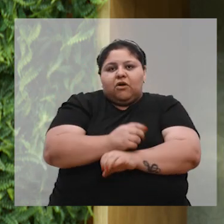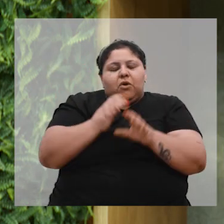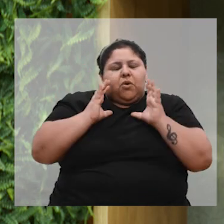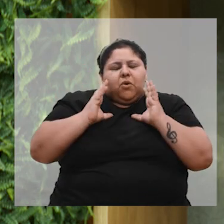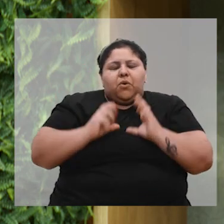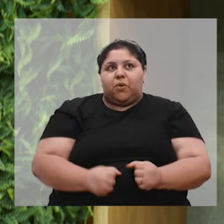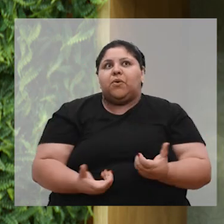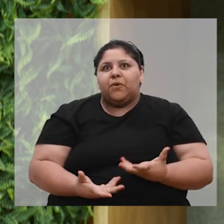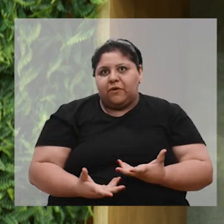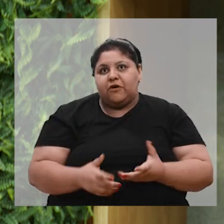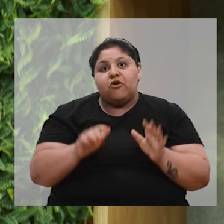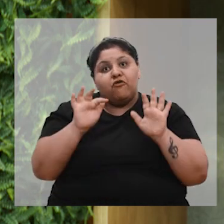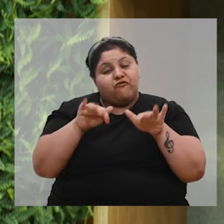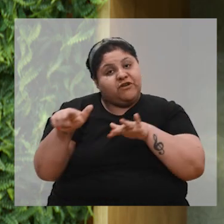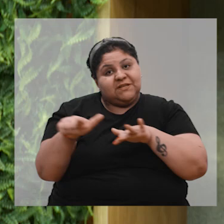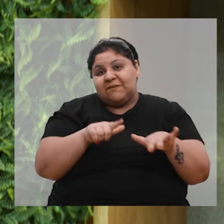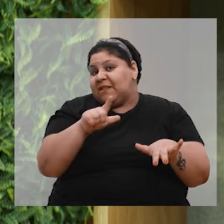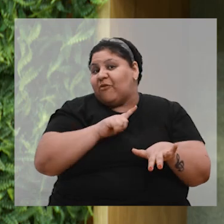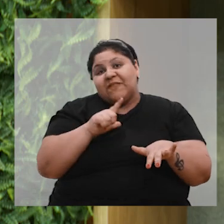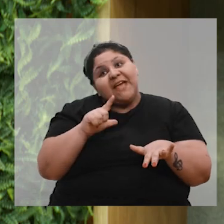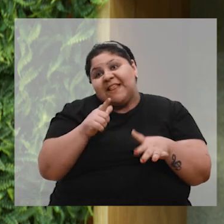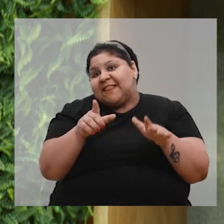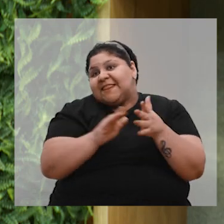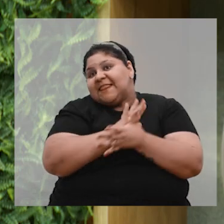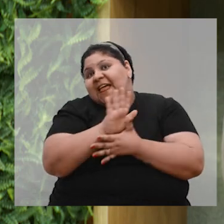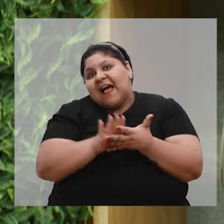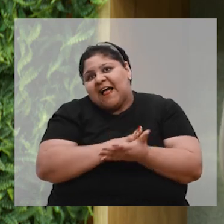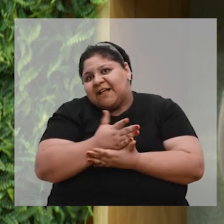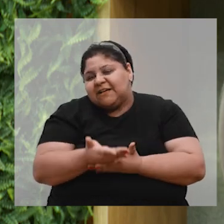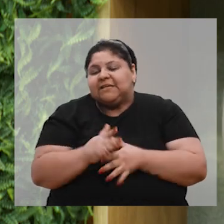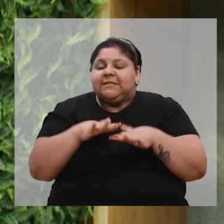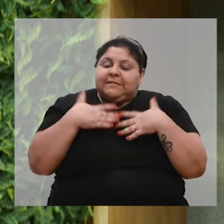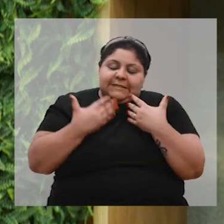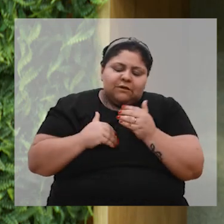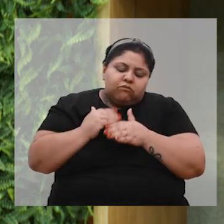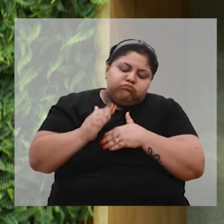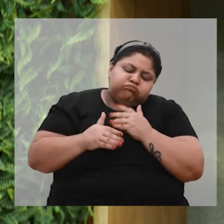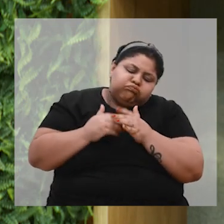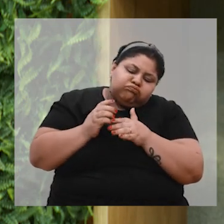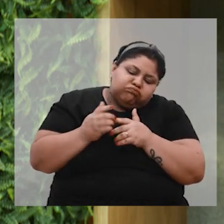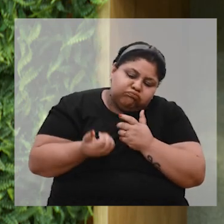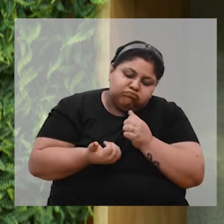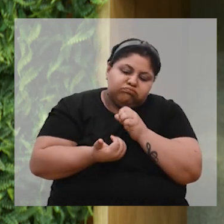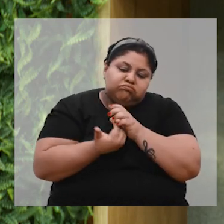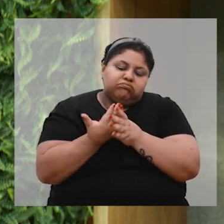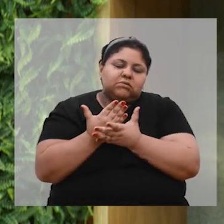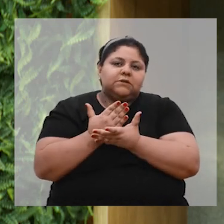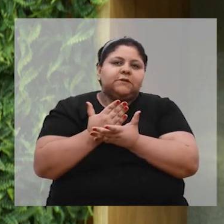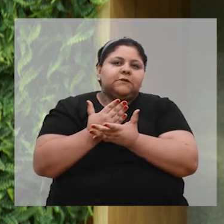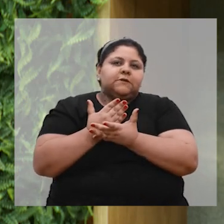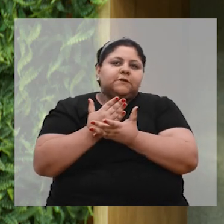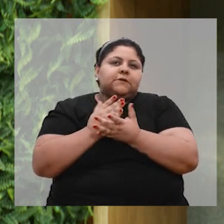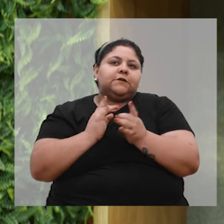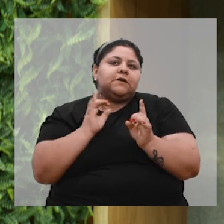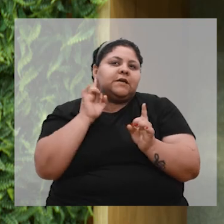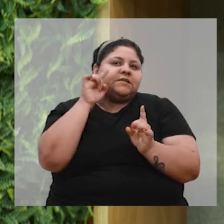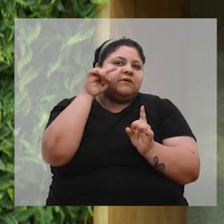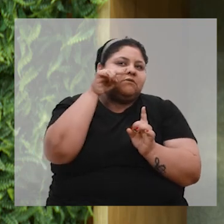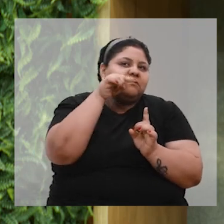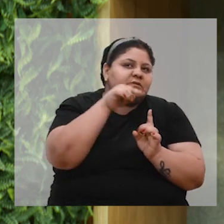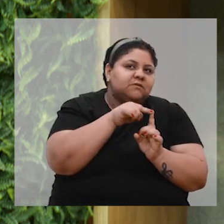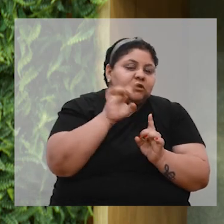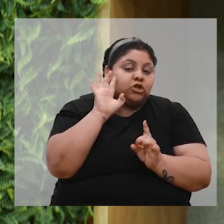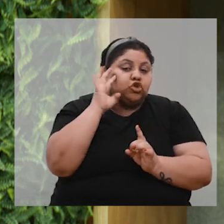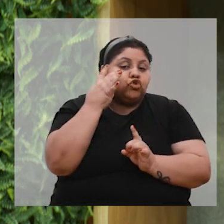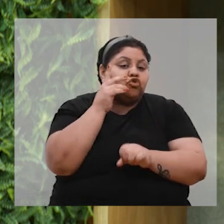exaustão absurda, sem contar o final de semana, que ele não vai ter também. Então, pouco a pouco foi surgindo, então, né, esse hub